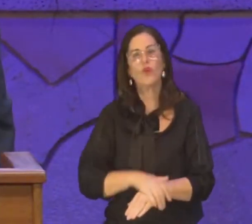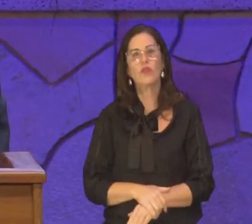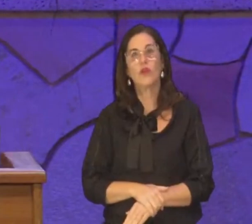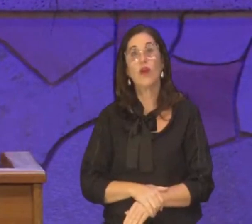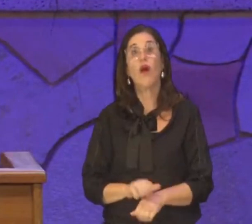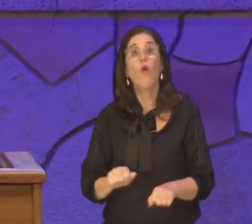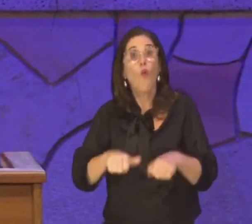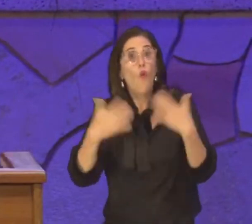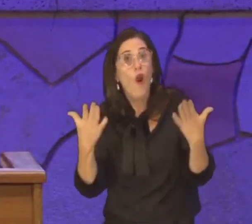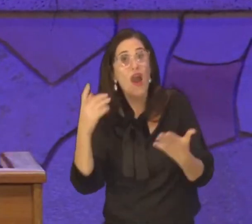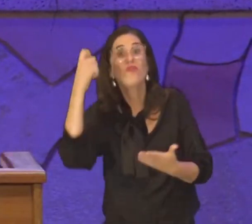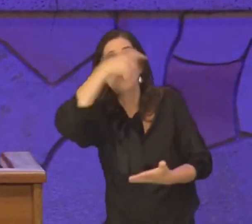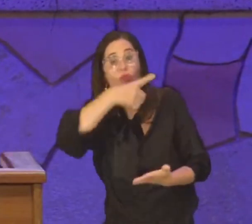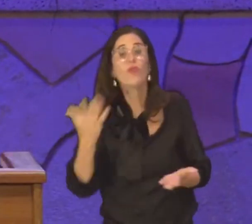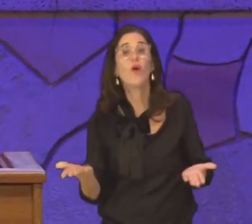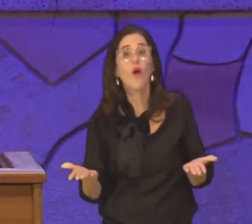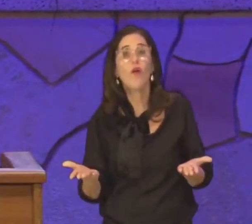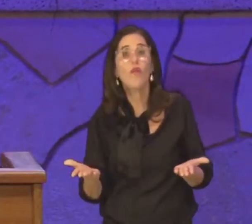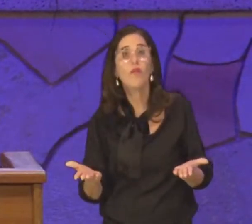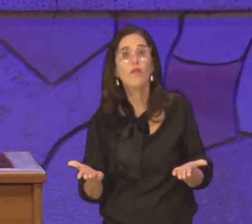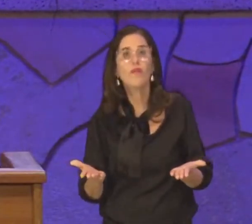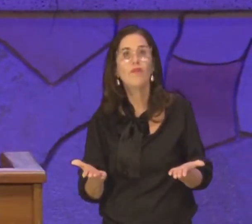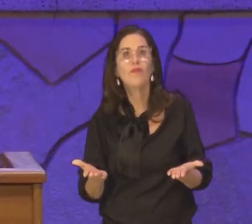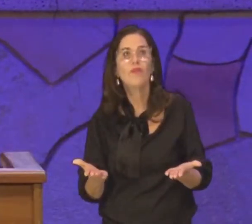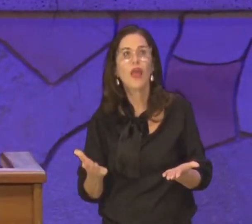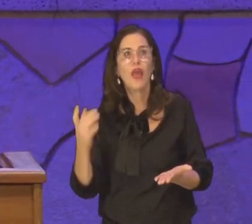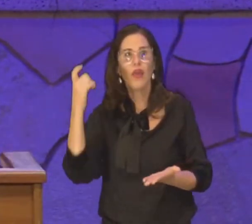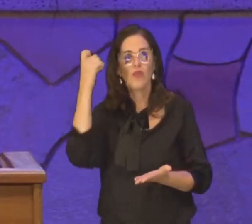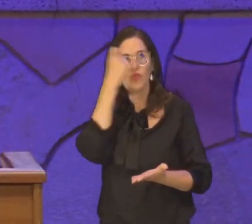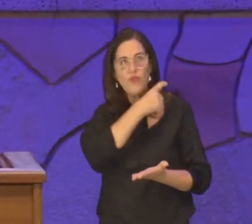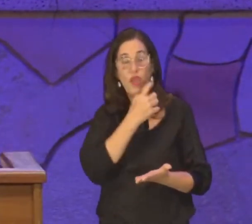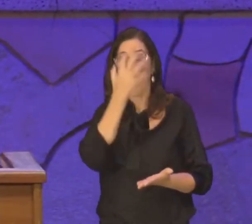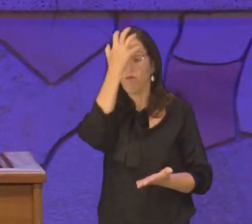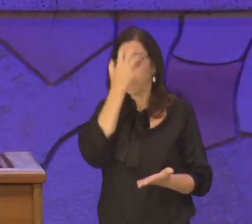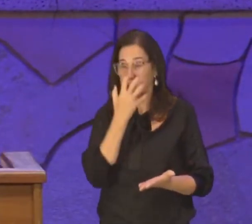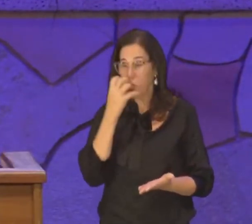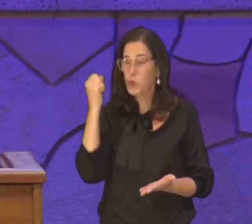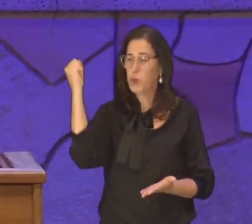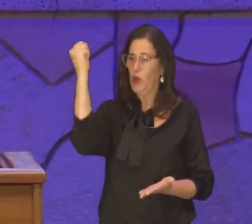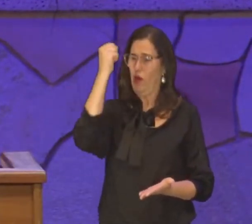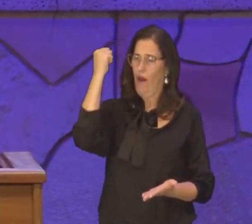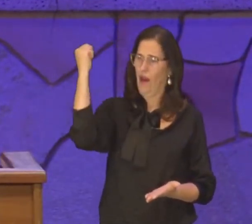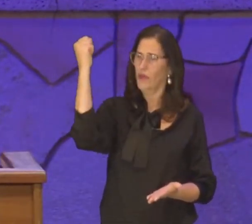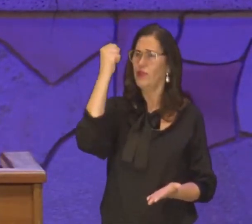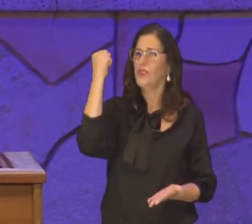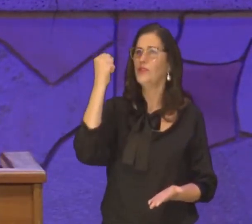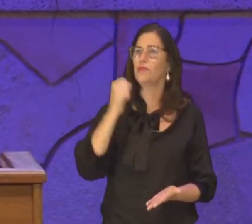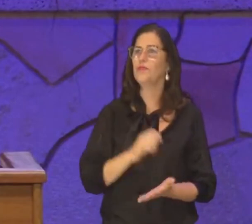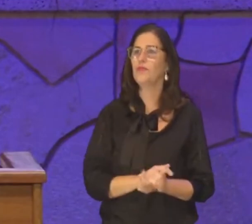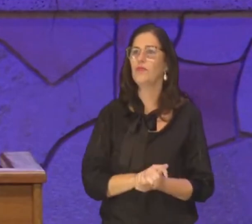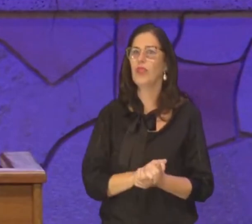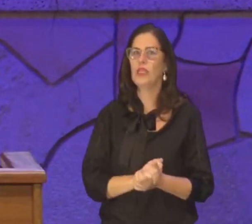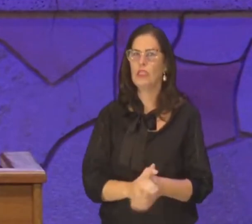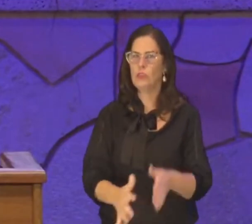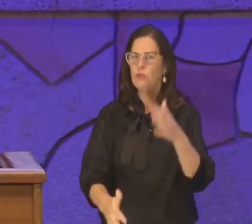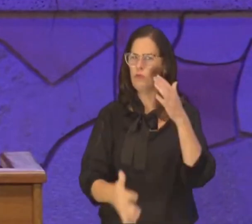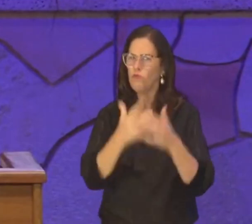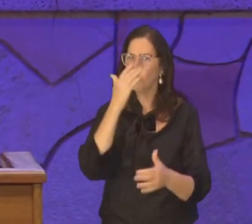Quais dificuldades? E uma dificuldade séria, grave e